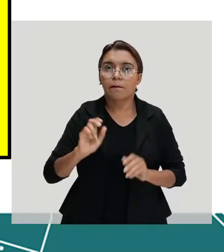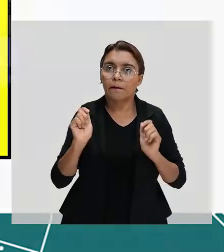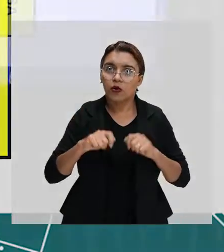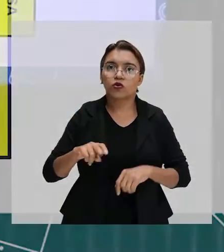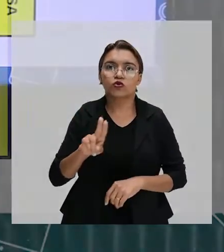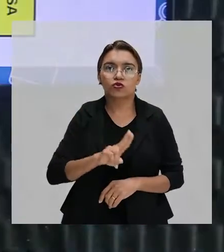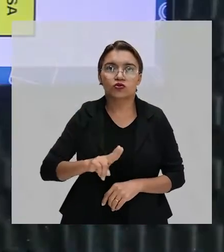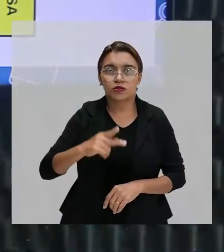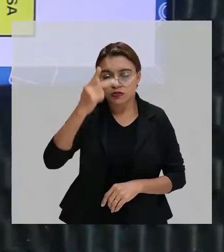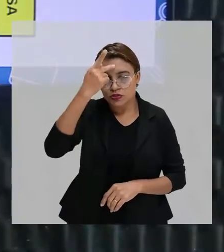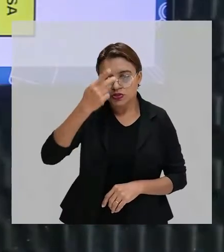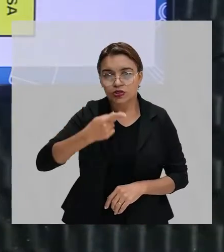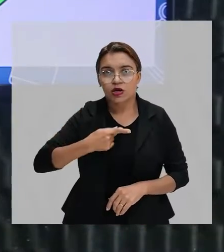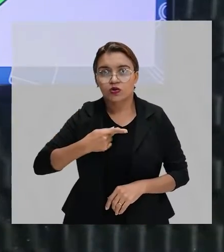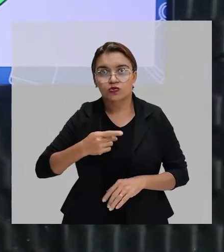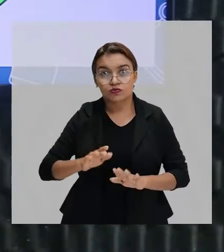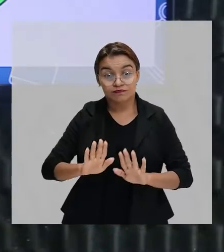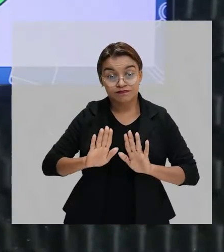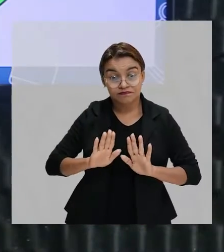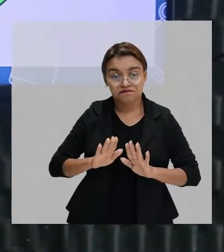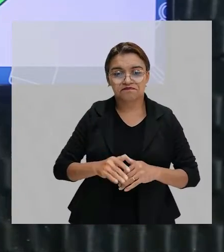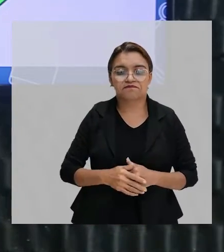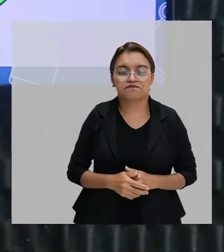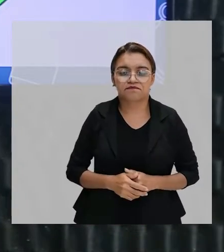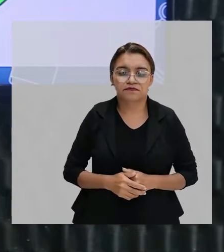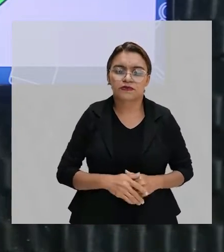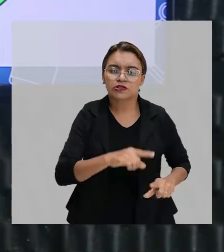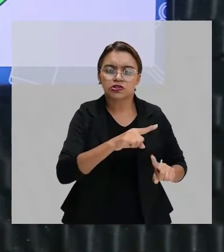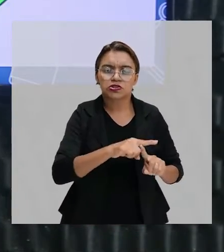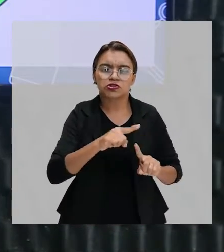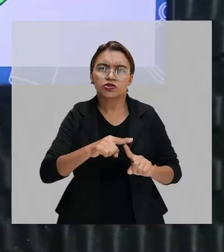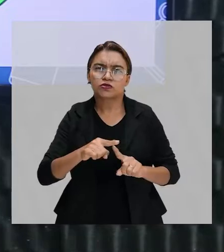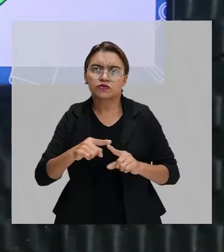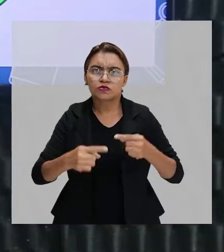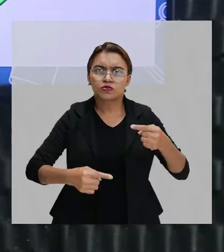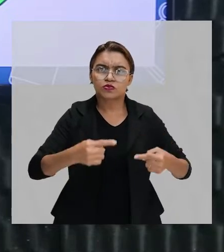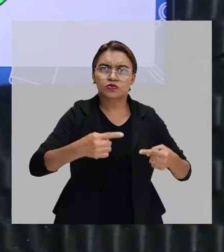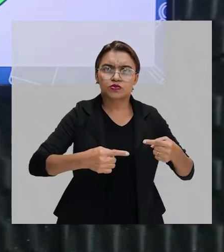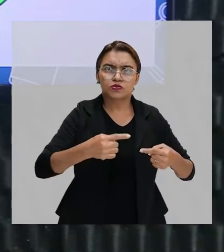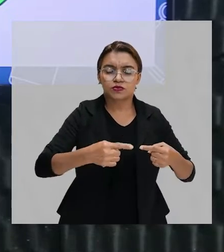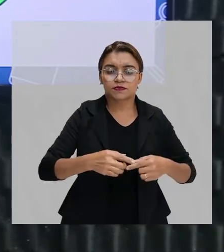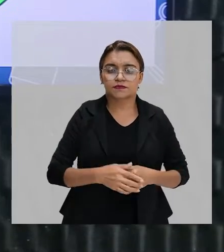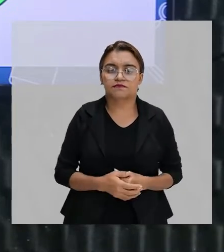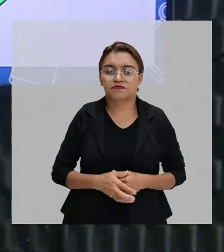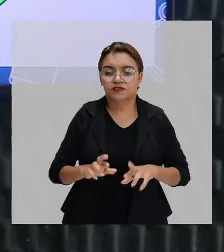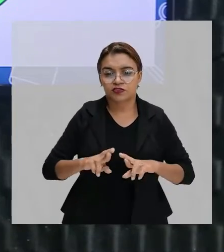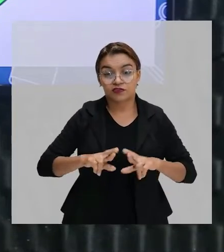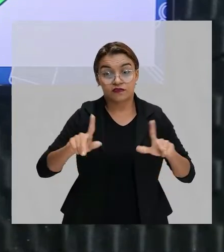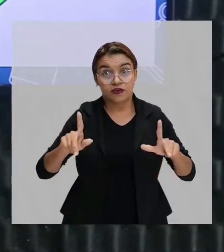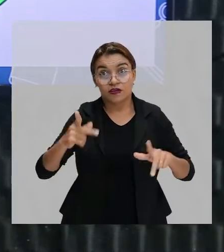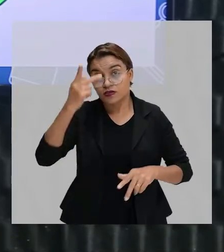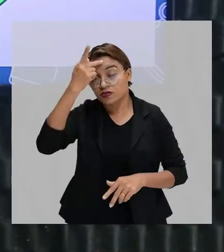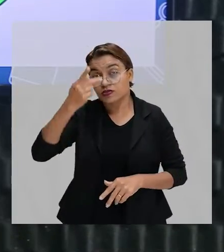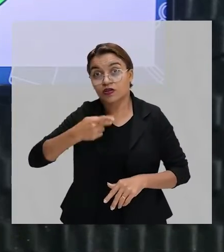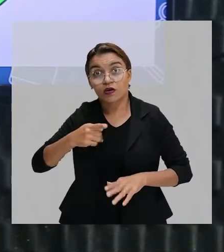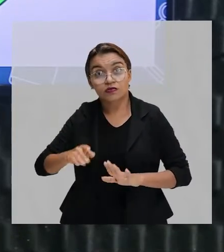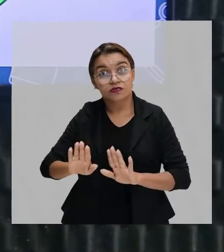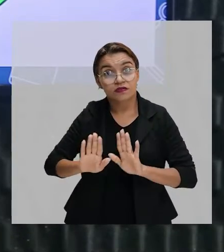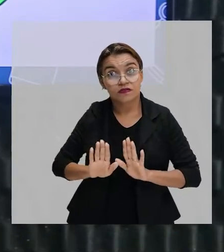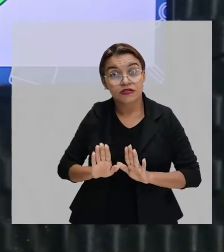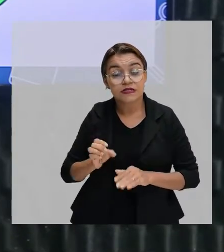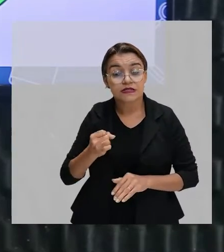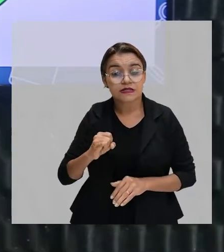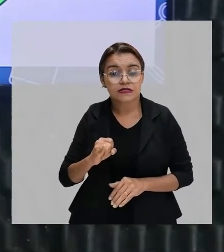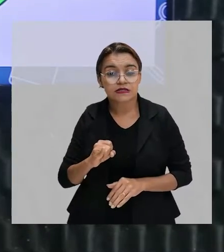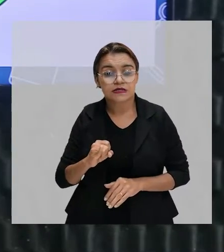auto-defesa certo então modalidade de combate ela é diferente de auto-defesa se